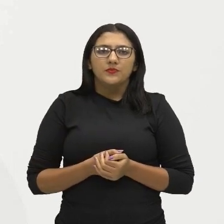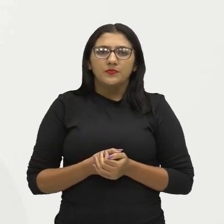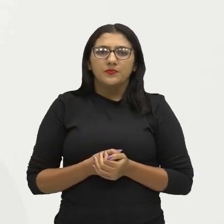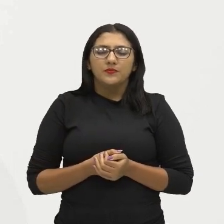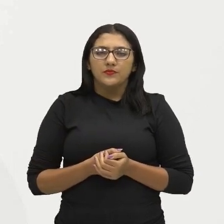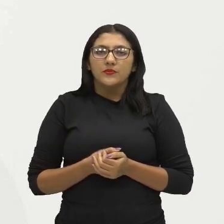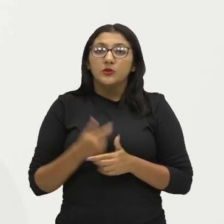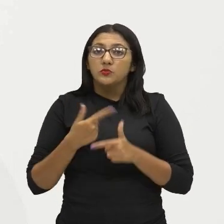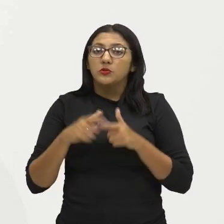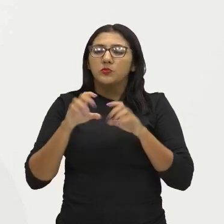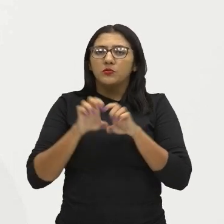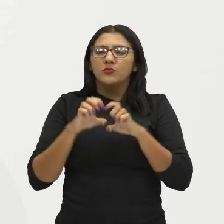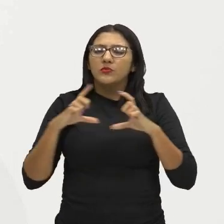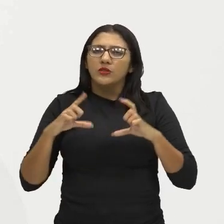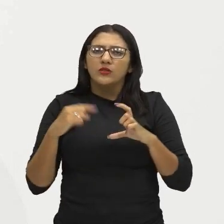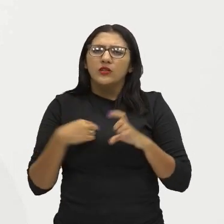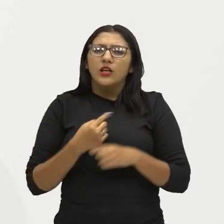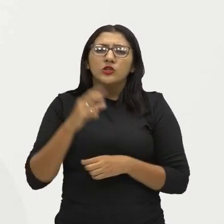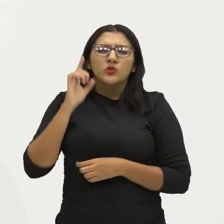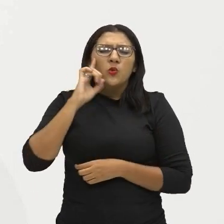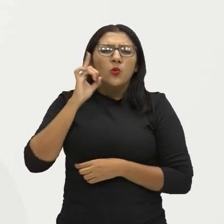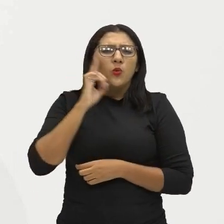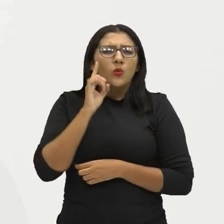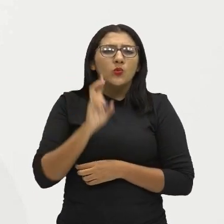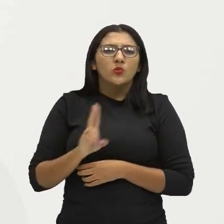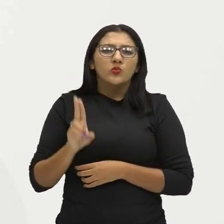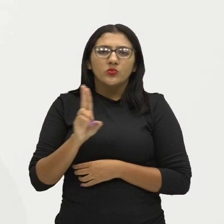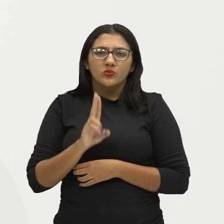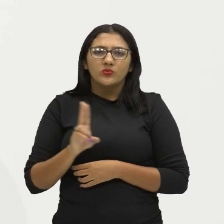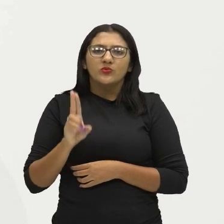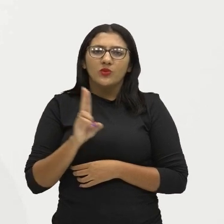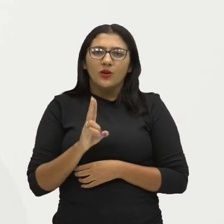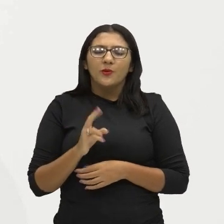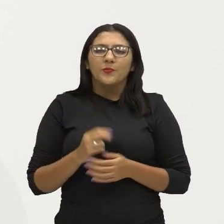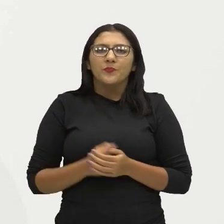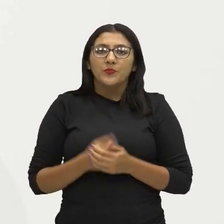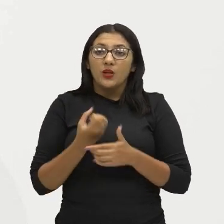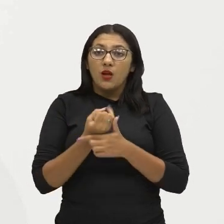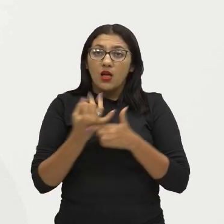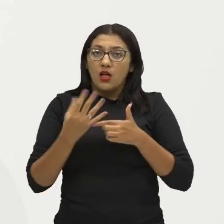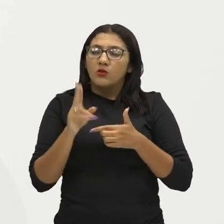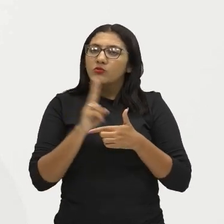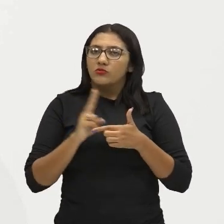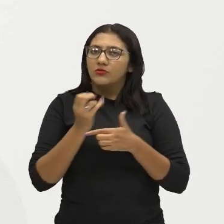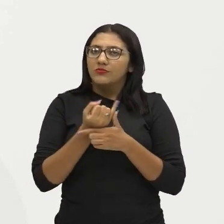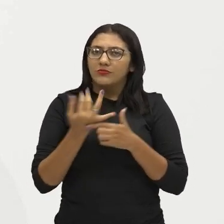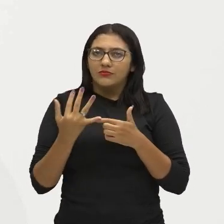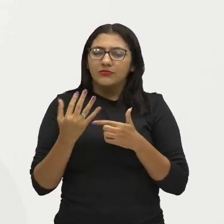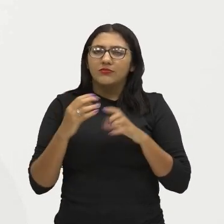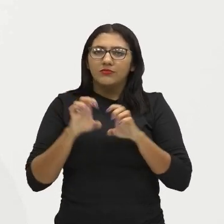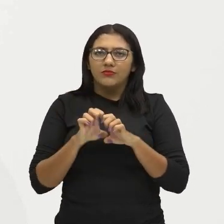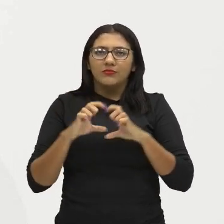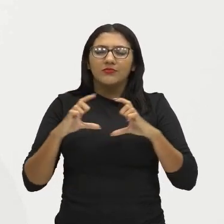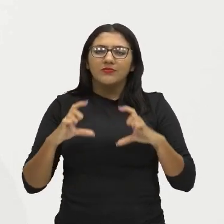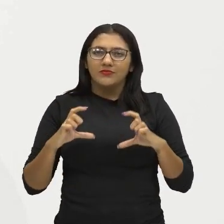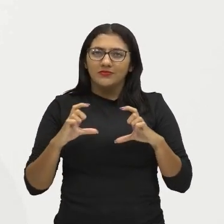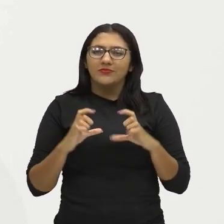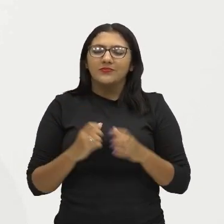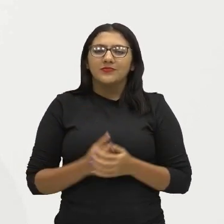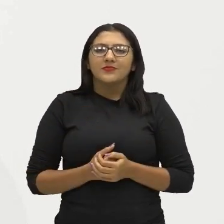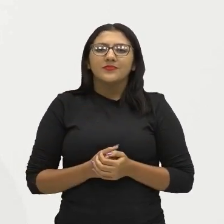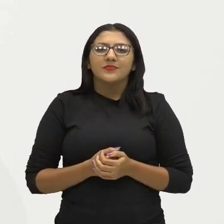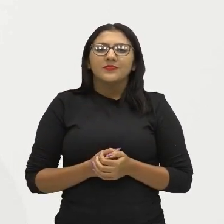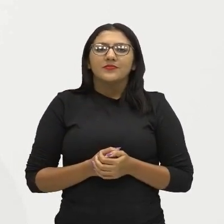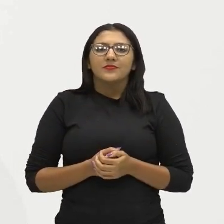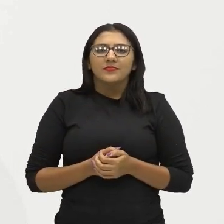Problema, né, do nosso cotidiano com a ajuda da linguagem, o quê? Linguagem algébrica, certo? Que é a linguagem da